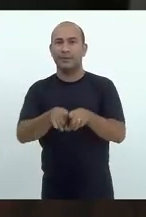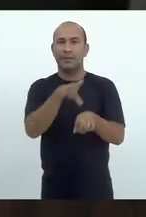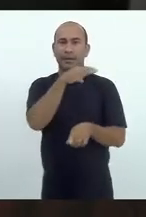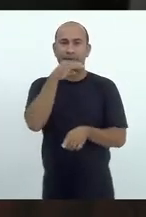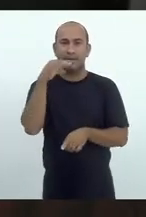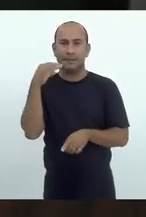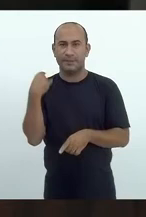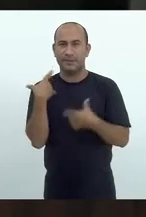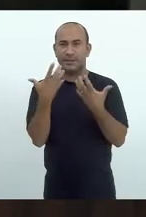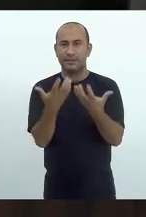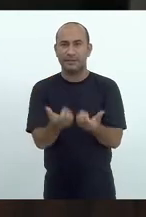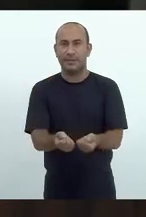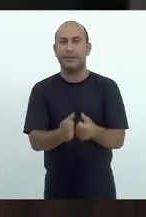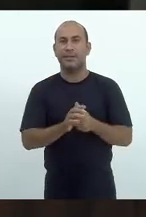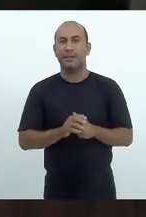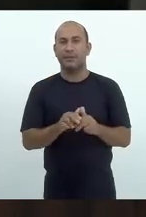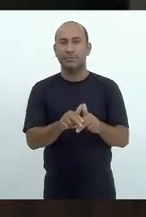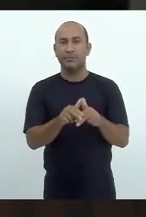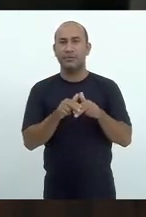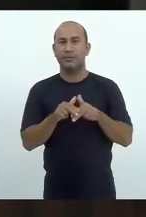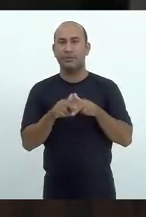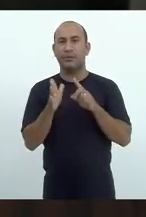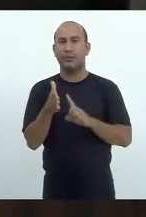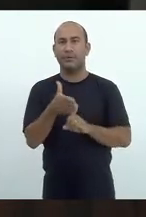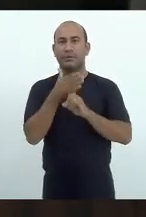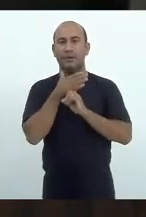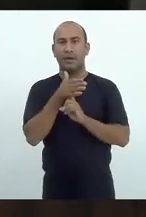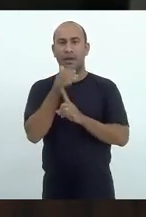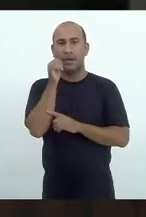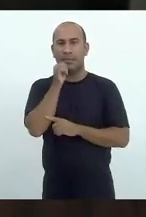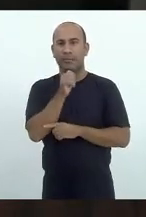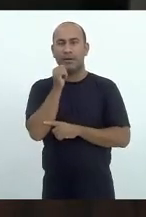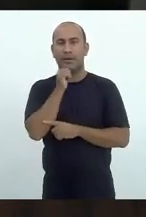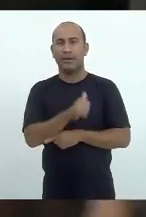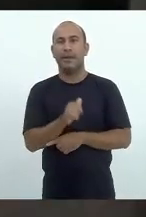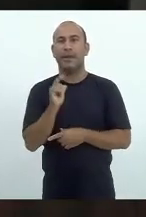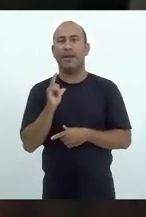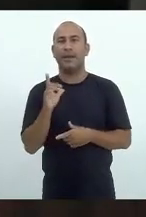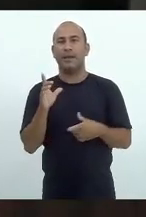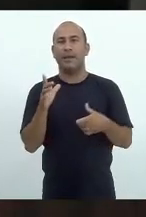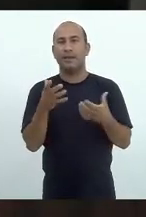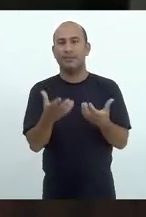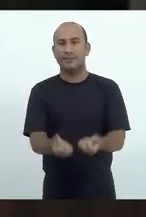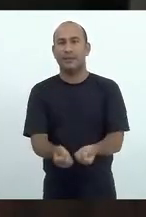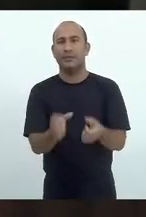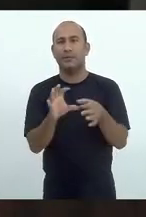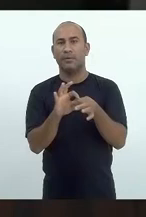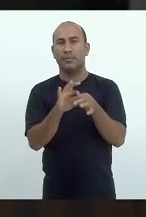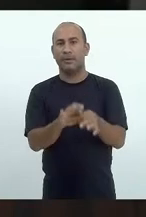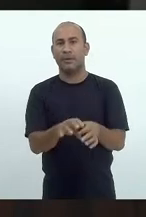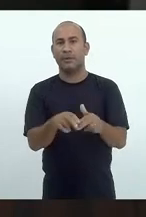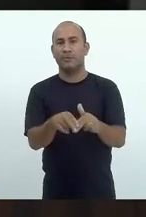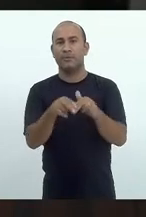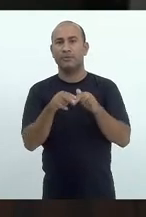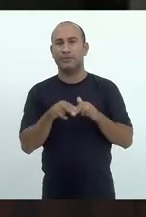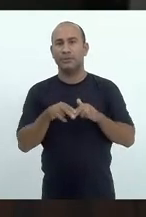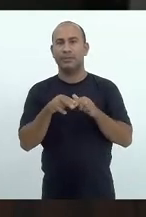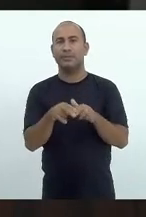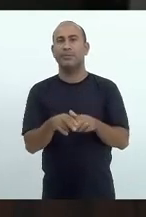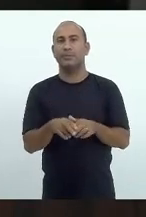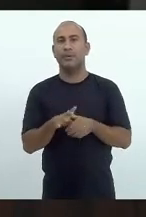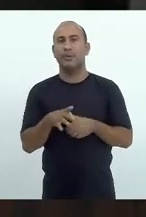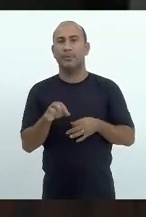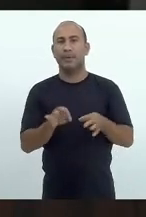Idoso favorável, de Defesa dos Direitos da Mulher favorável com emendas e de Orçamento, Finanças, Fiscalização